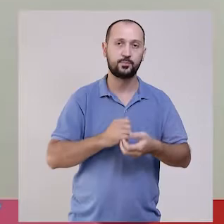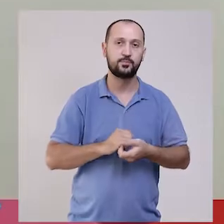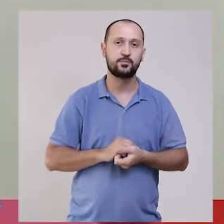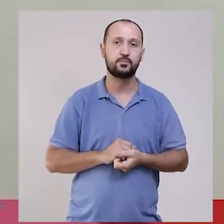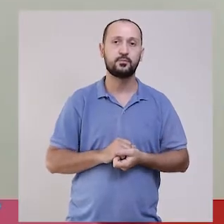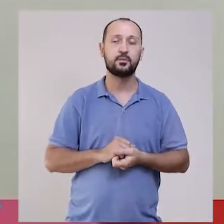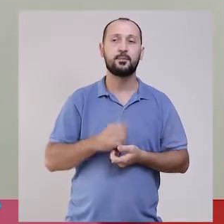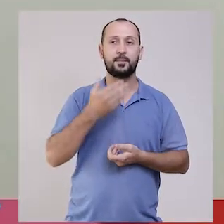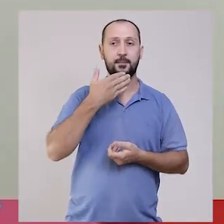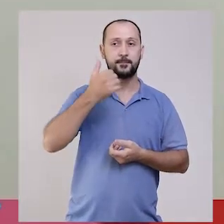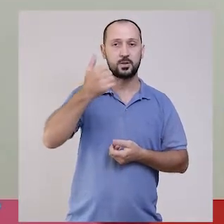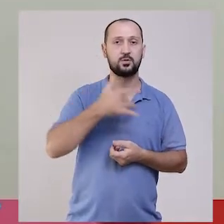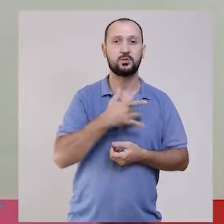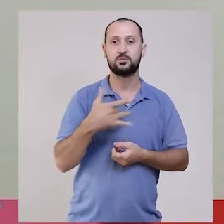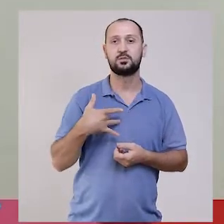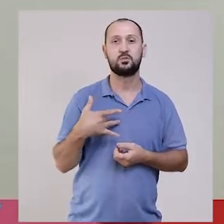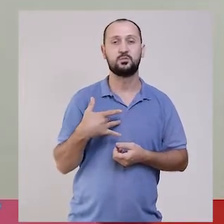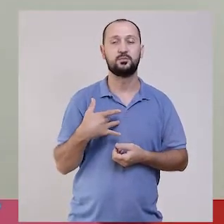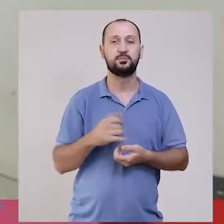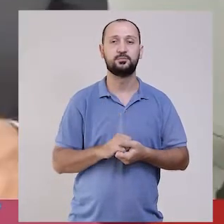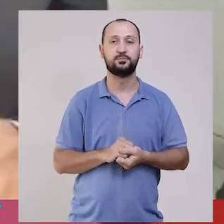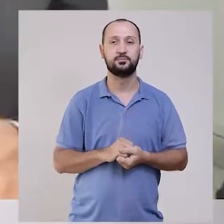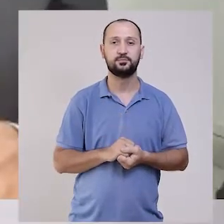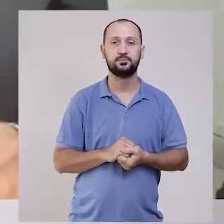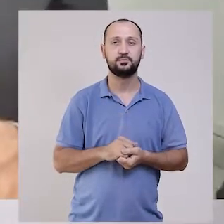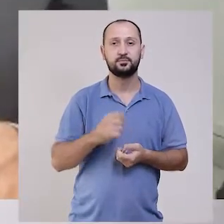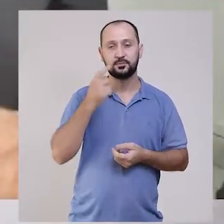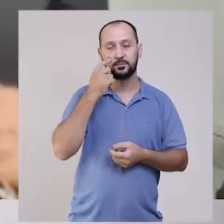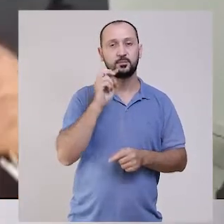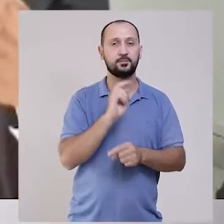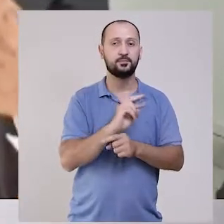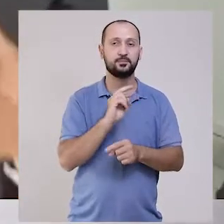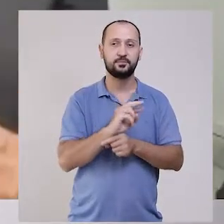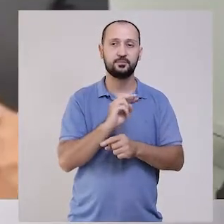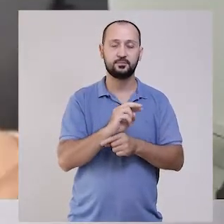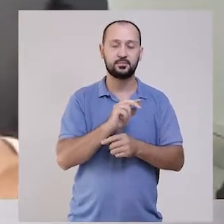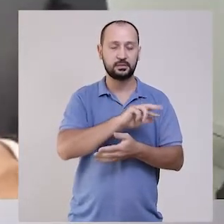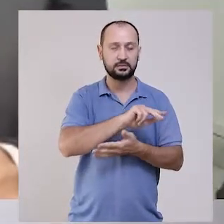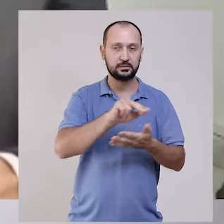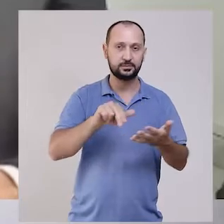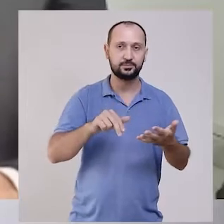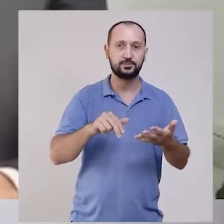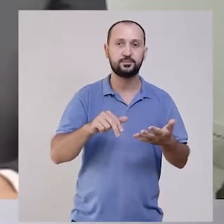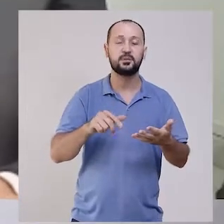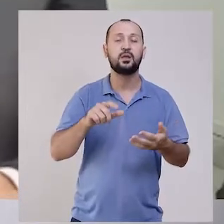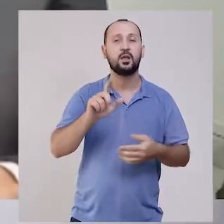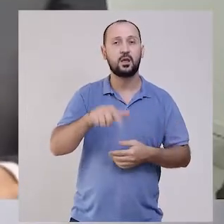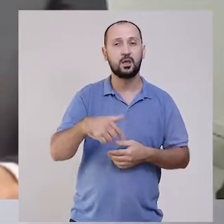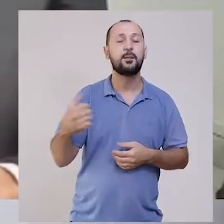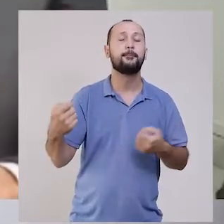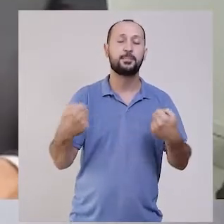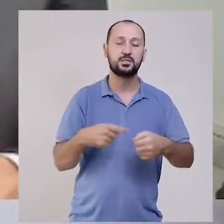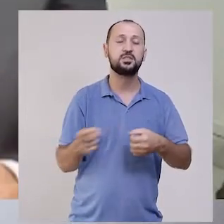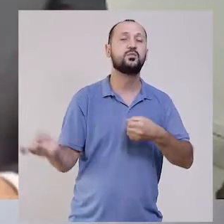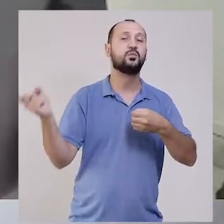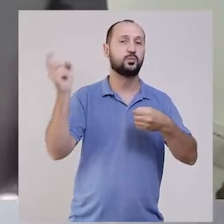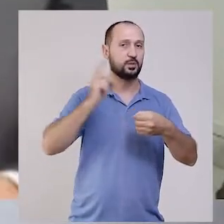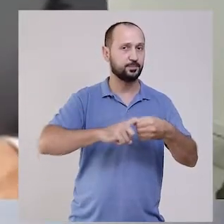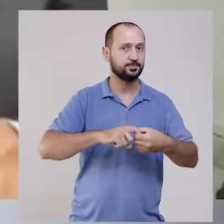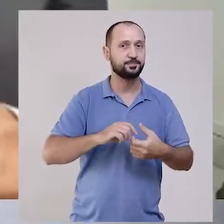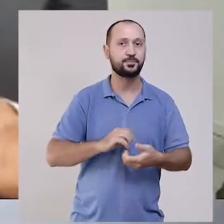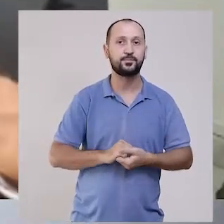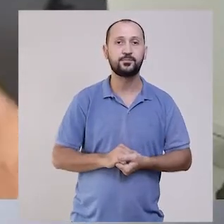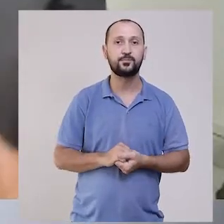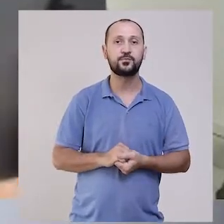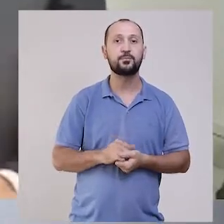sua saúde ou dar seguimento a tratamento de doenças crônicas. Isso precisa ser retornado. Um